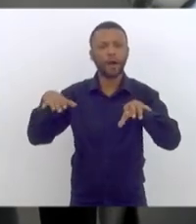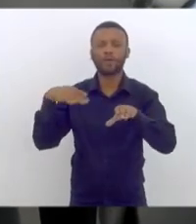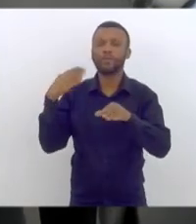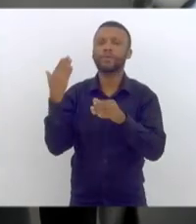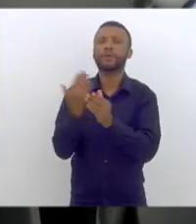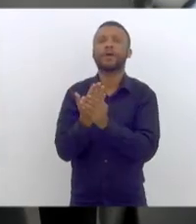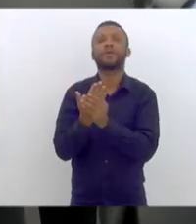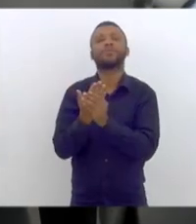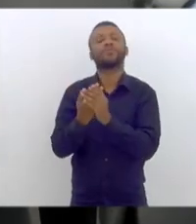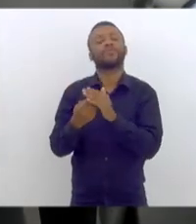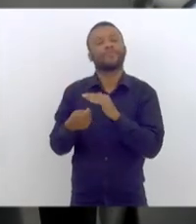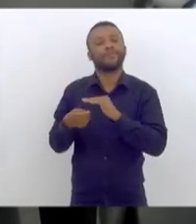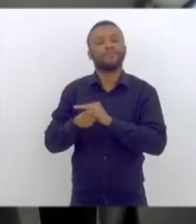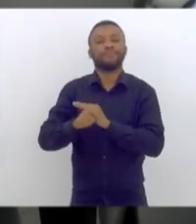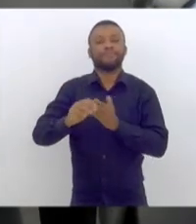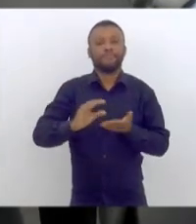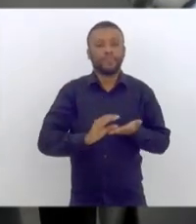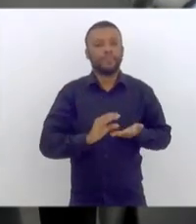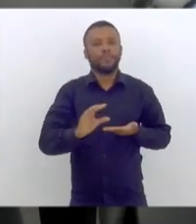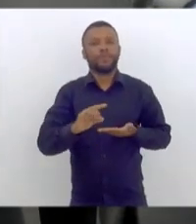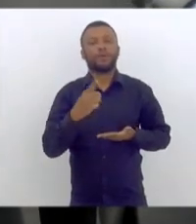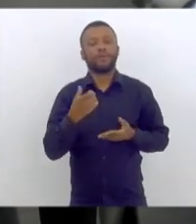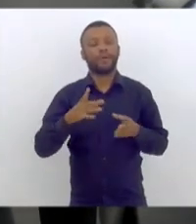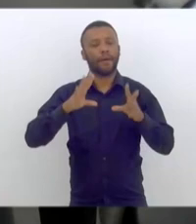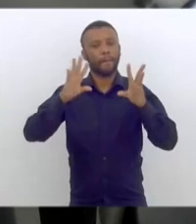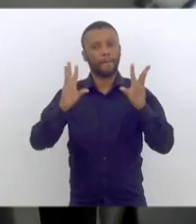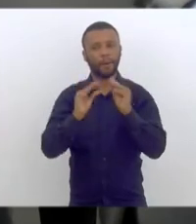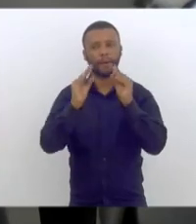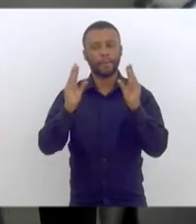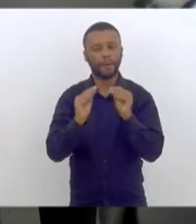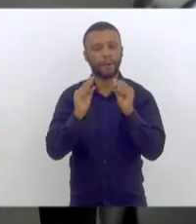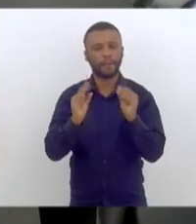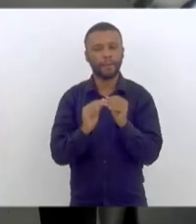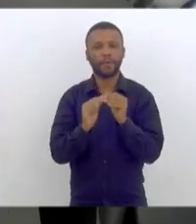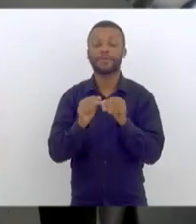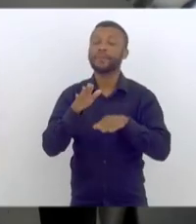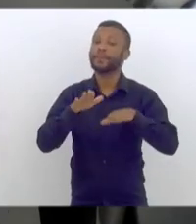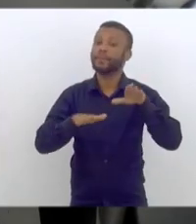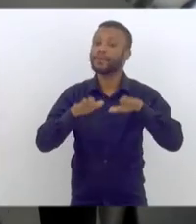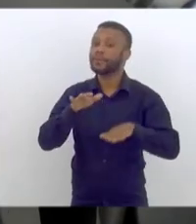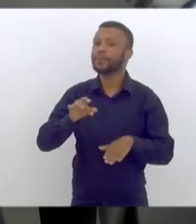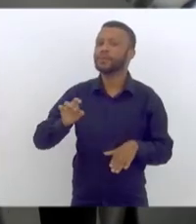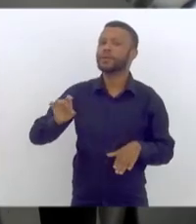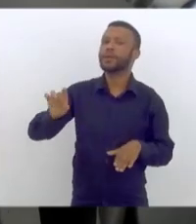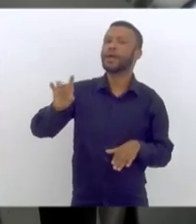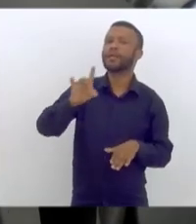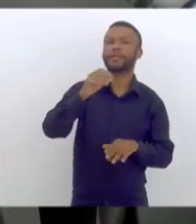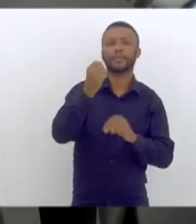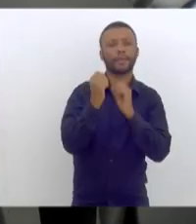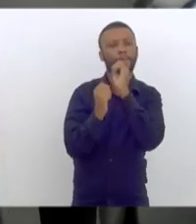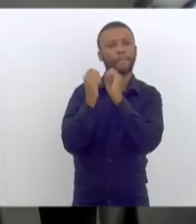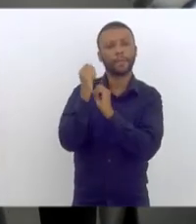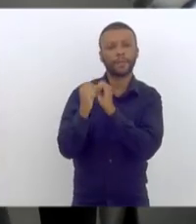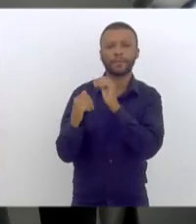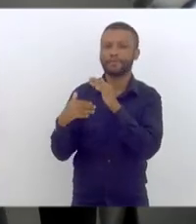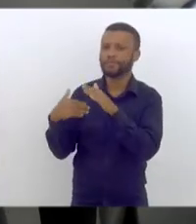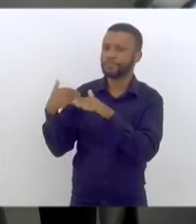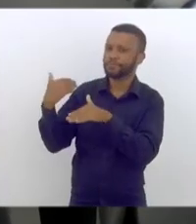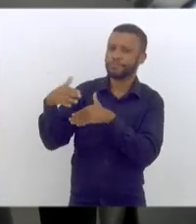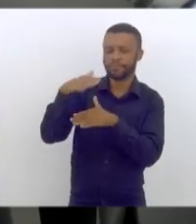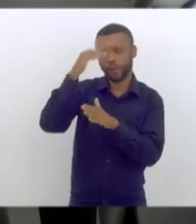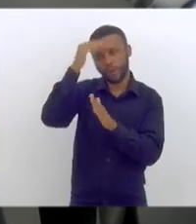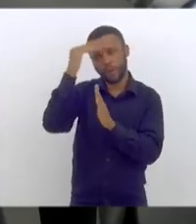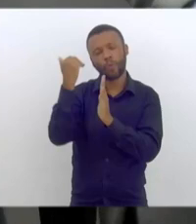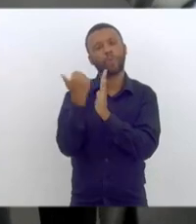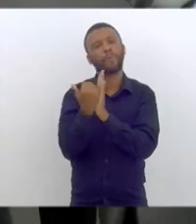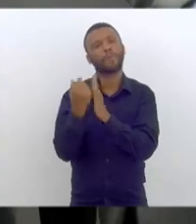financiamento a gente vai concluindo de acordo com que cada uma dessas empresas siga né todo e cumpra todos esses